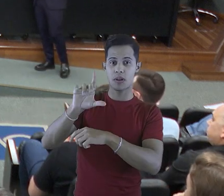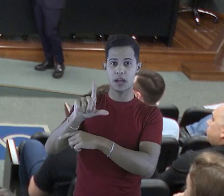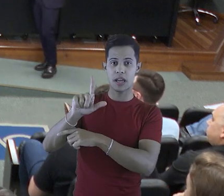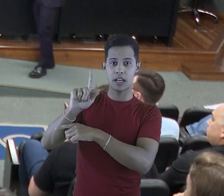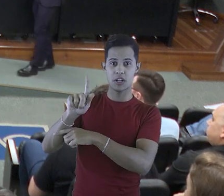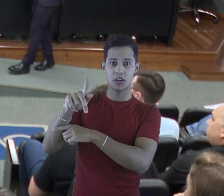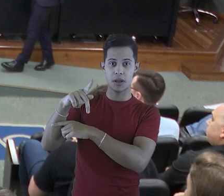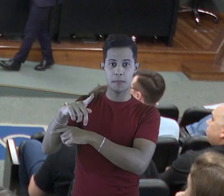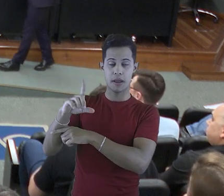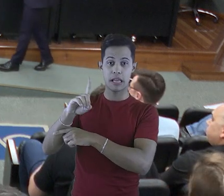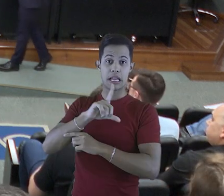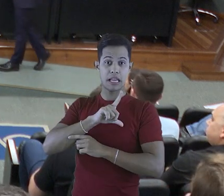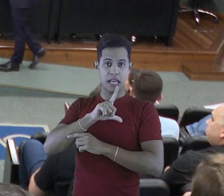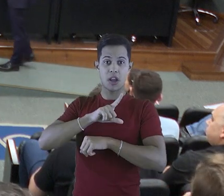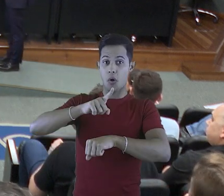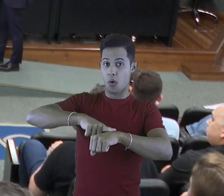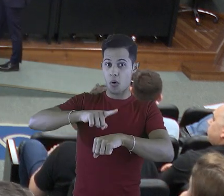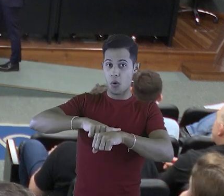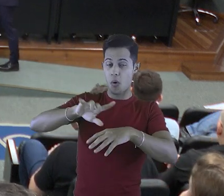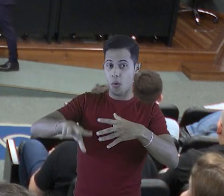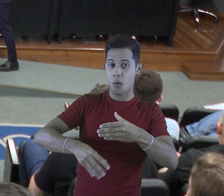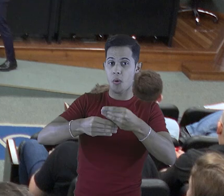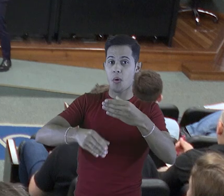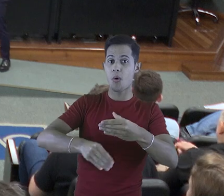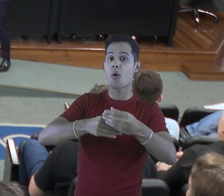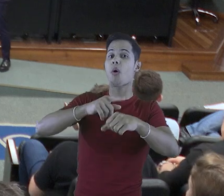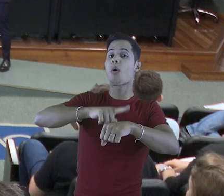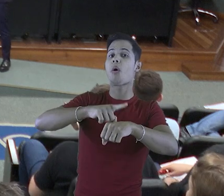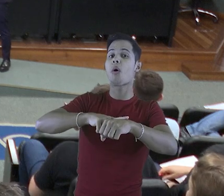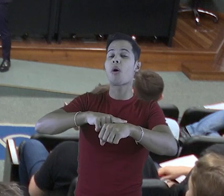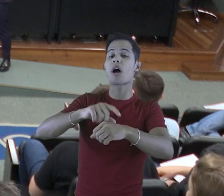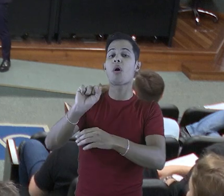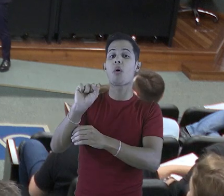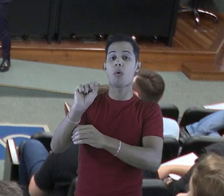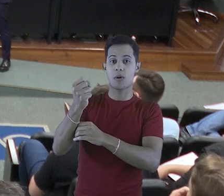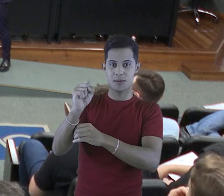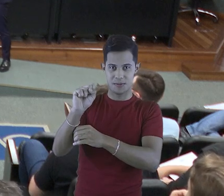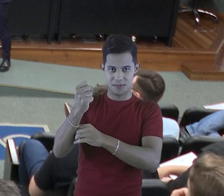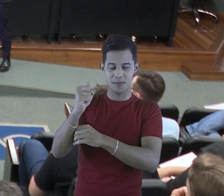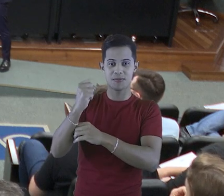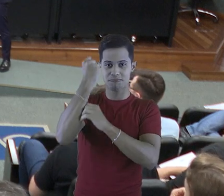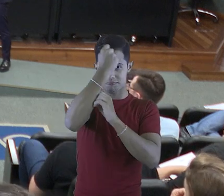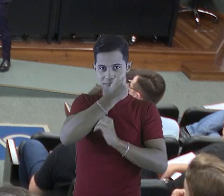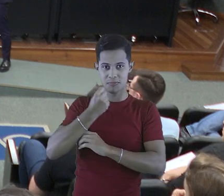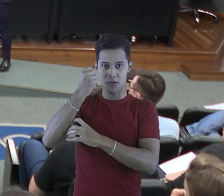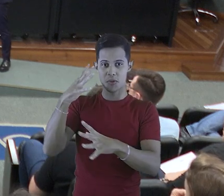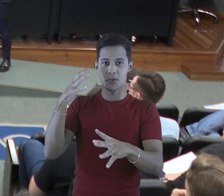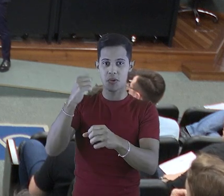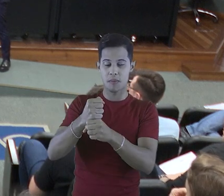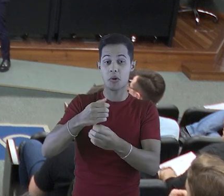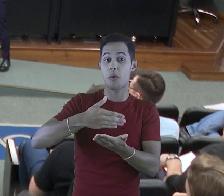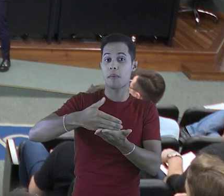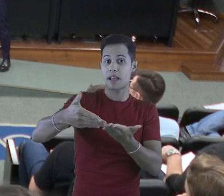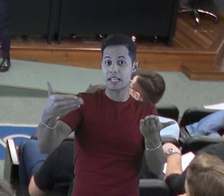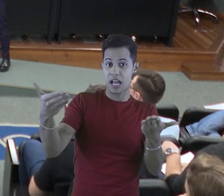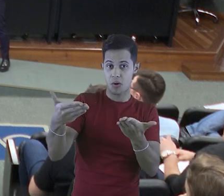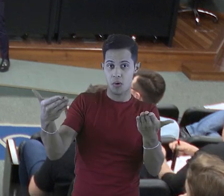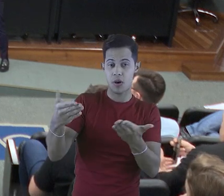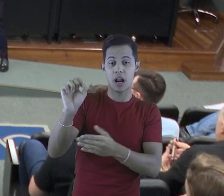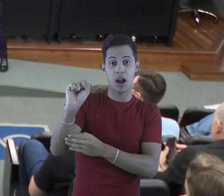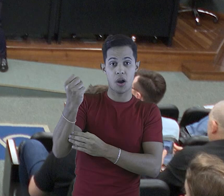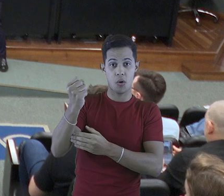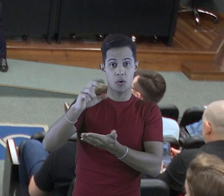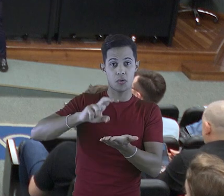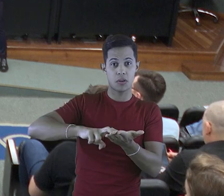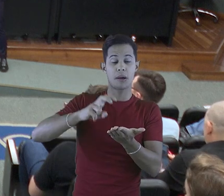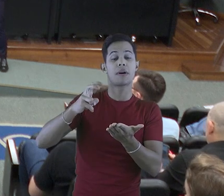horária de 8 horas, ele inicia-se agora, indo até as 18 horas, e continua amanhã, às